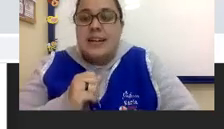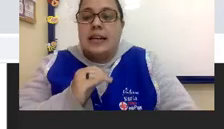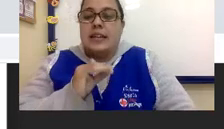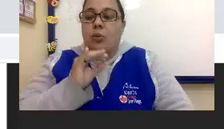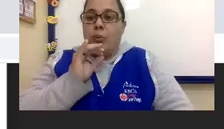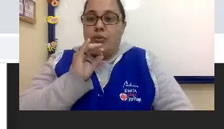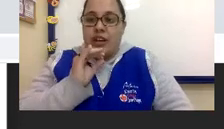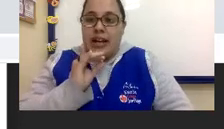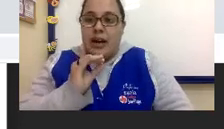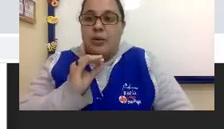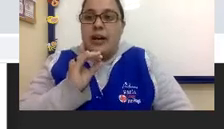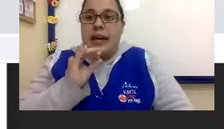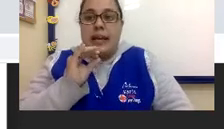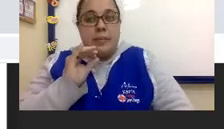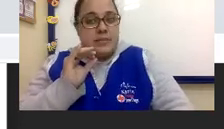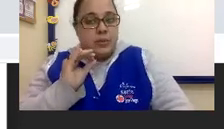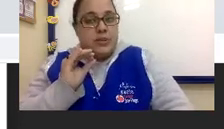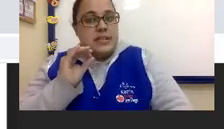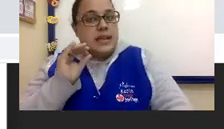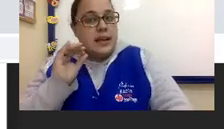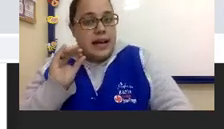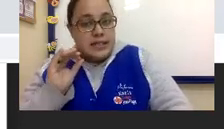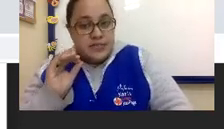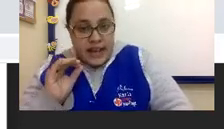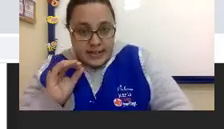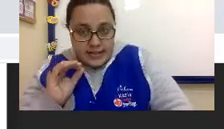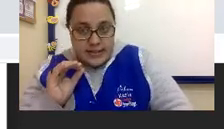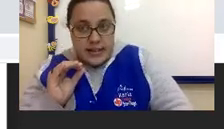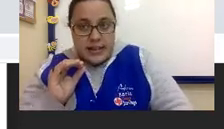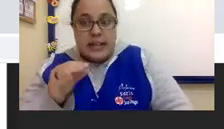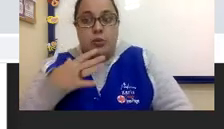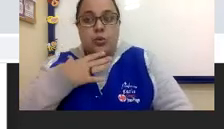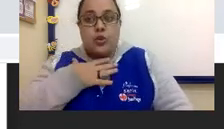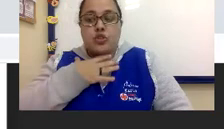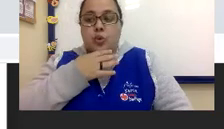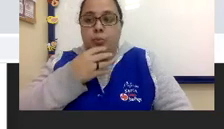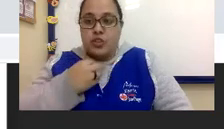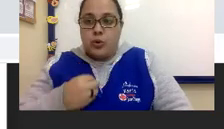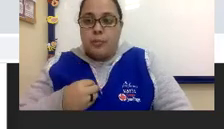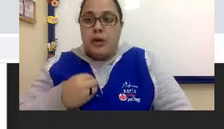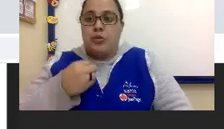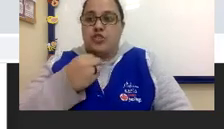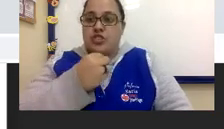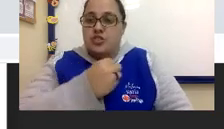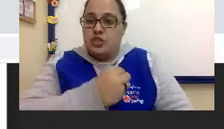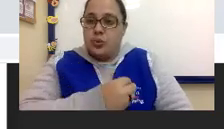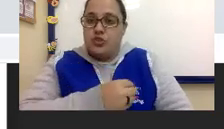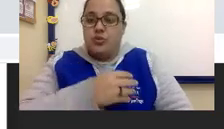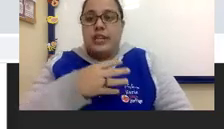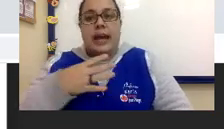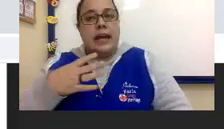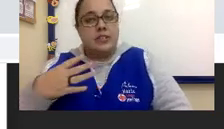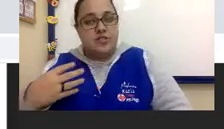fezes. Então, o bolo fecal, ele é a mesma coisa que as fezes. Né? Então, tudo que o nosso corpo já comeu, já